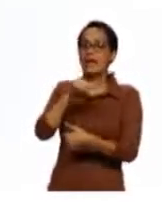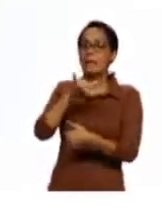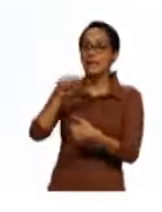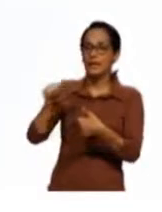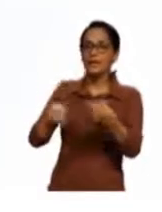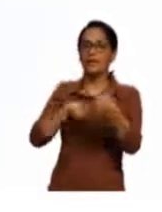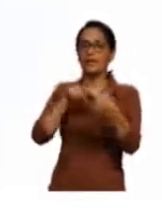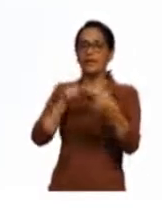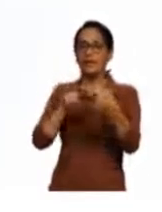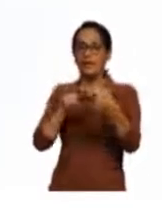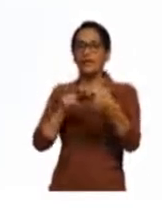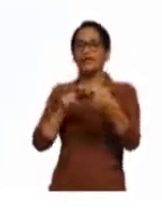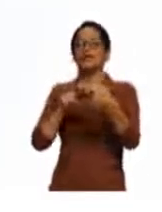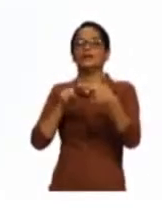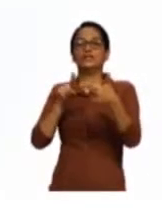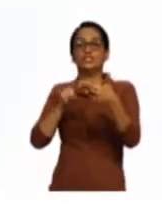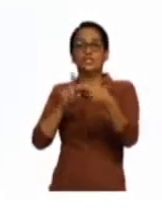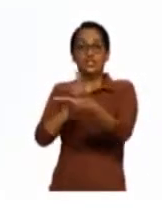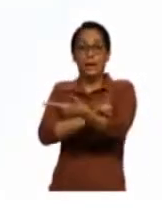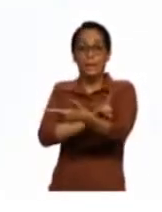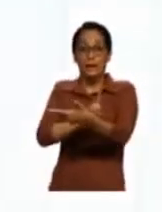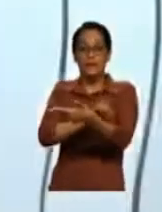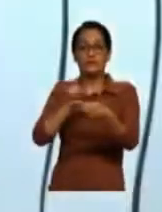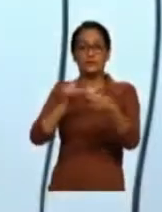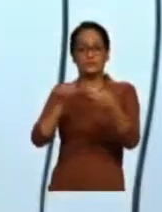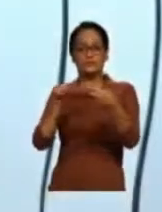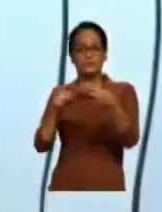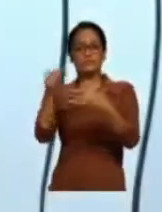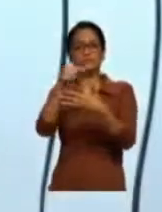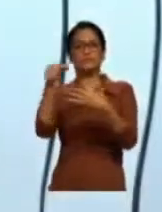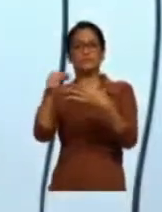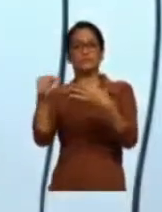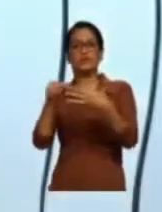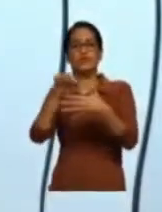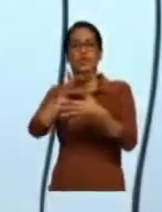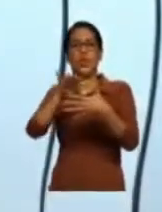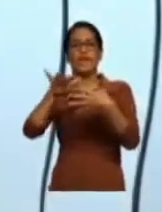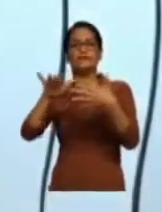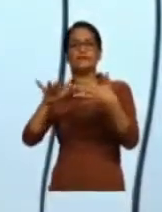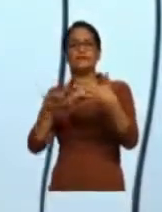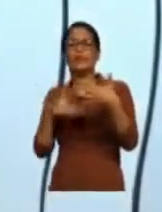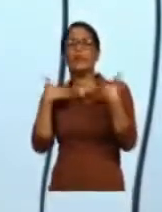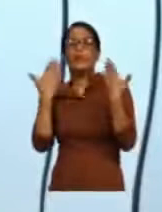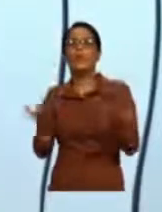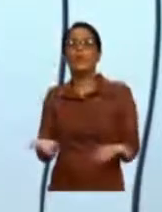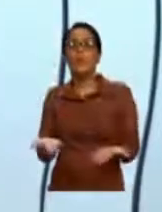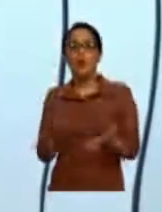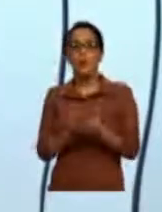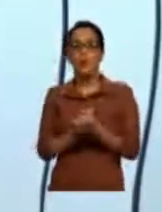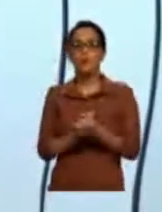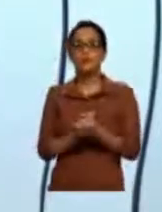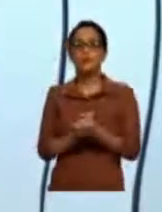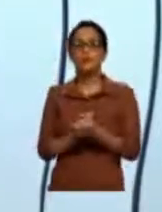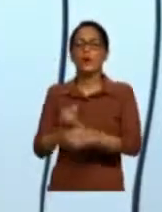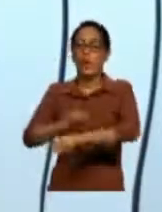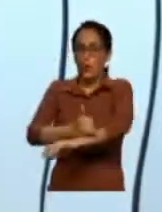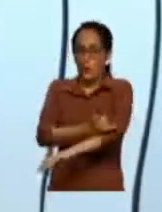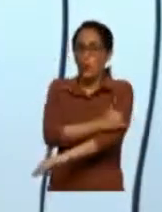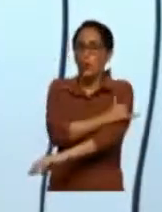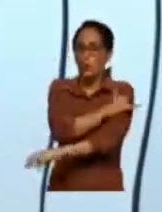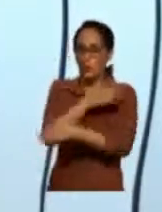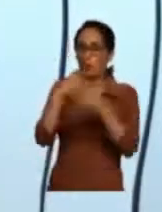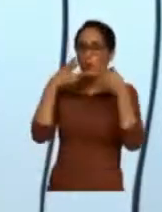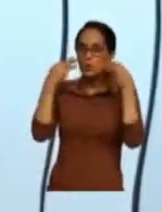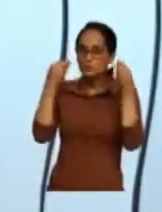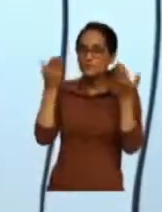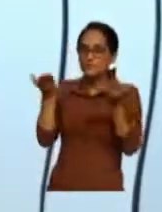diabetes, escorbuto e fenilcetonúria. Então, gente, o que está mostrando ali? A obesidade dele. Se